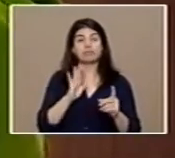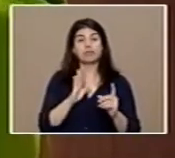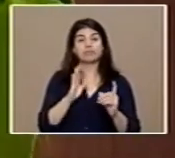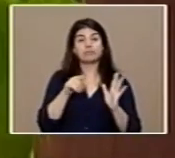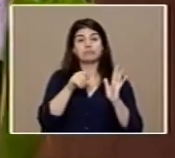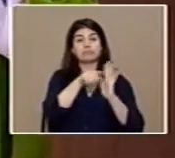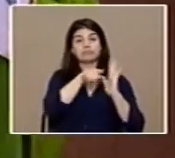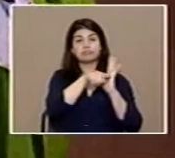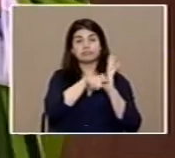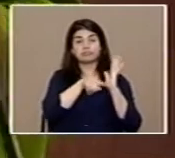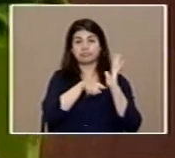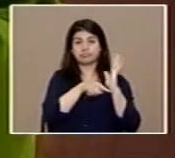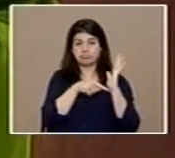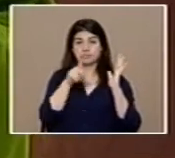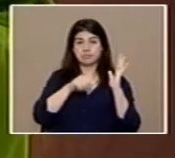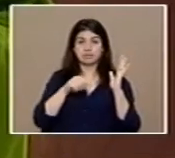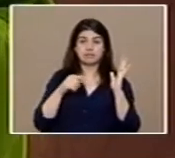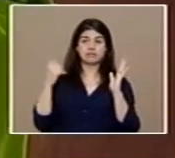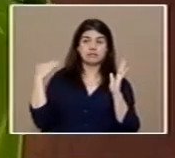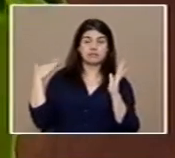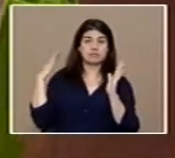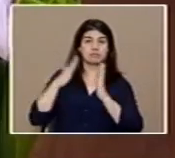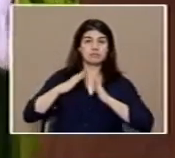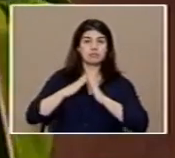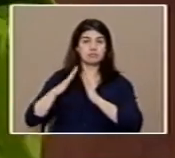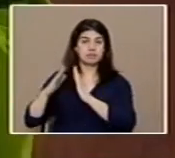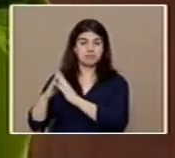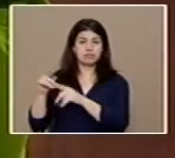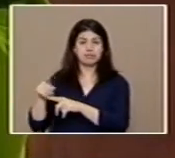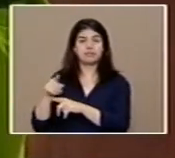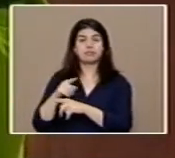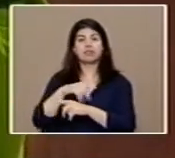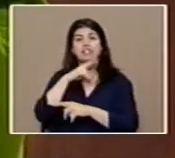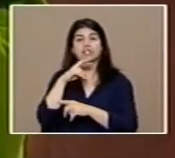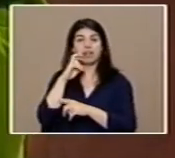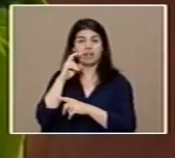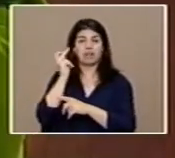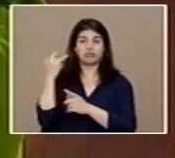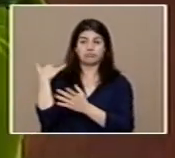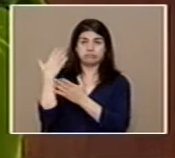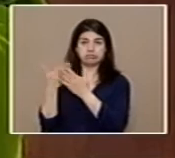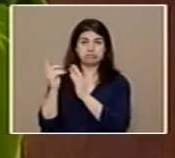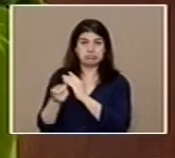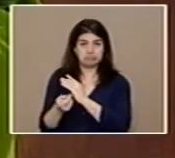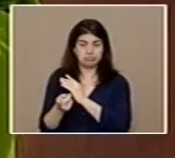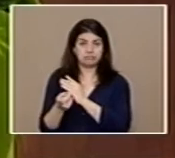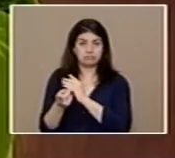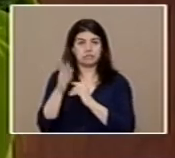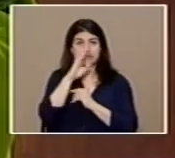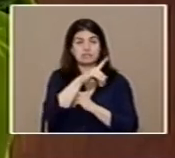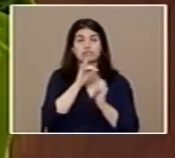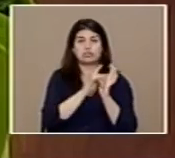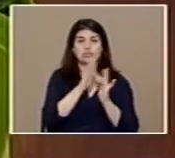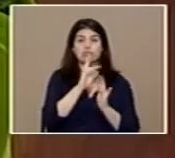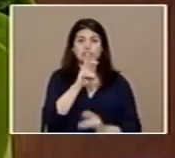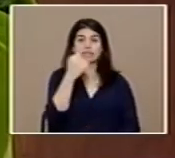estava estabelecido aquilo que vinha acontecendo há Israel Desde há muitos anos é importante Se